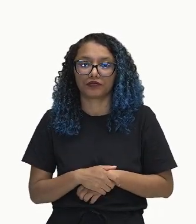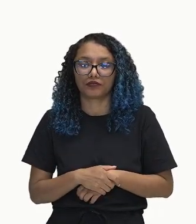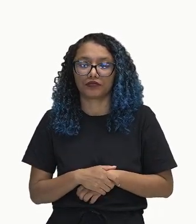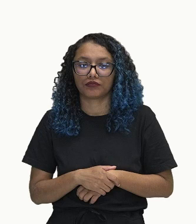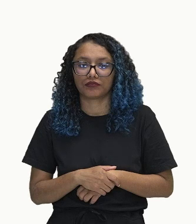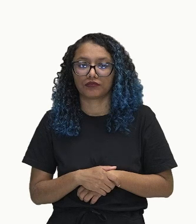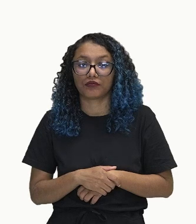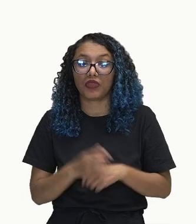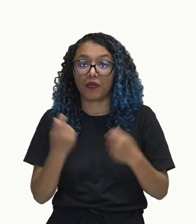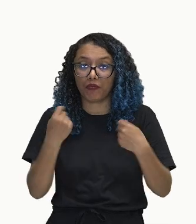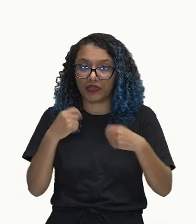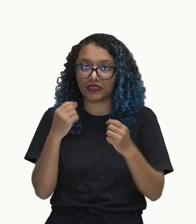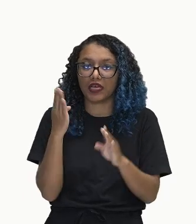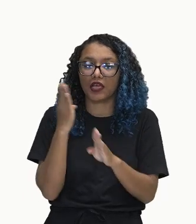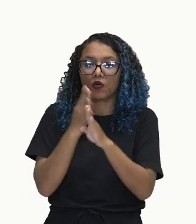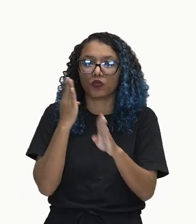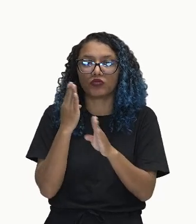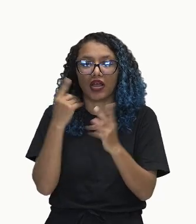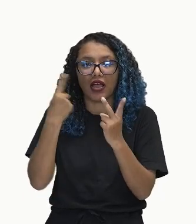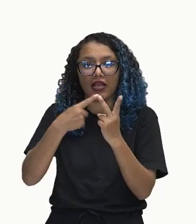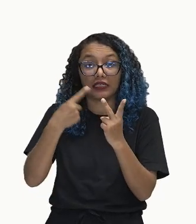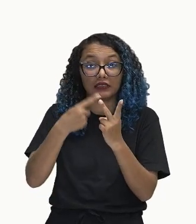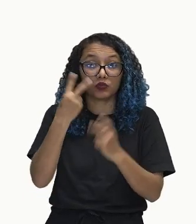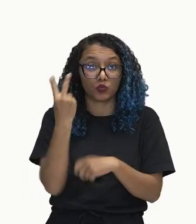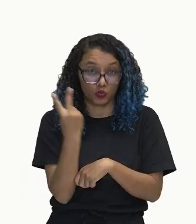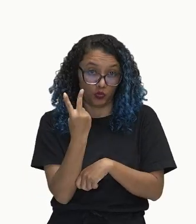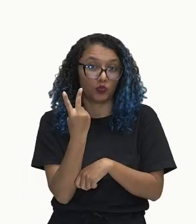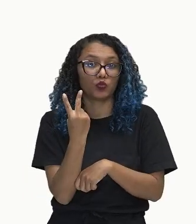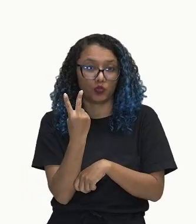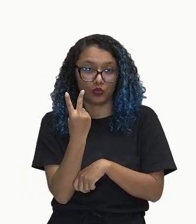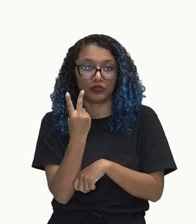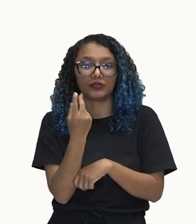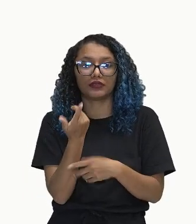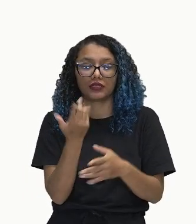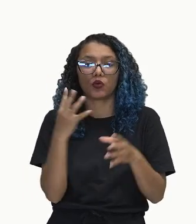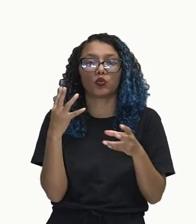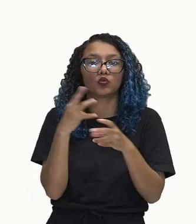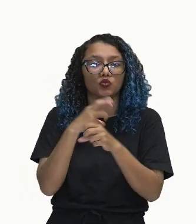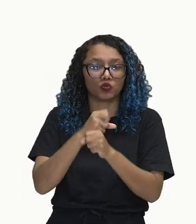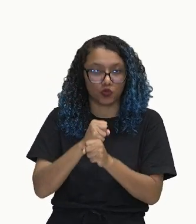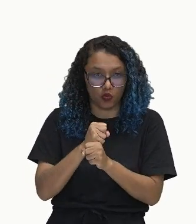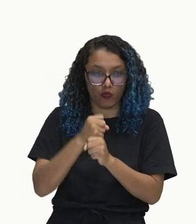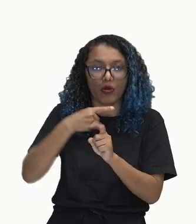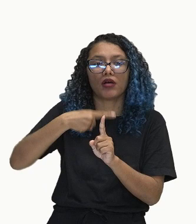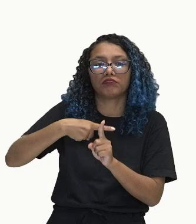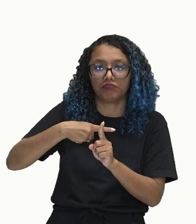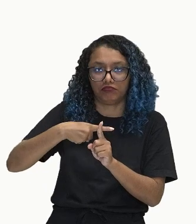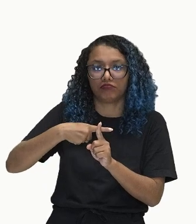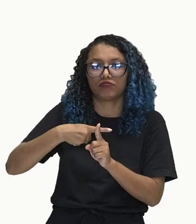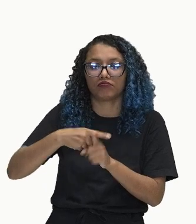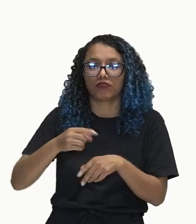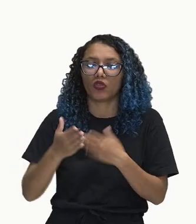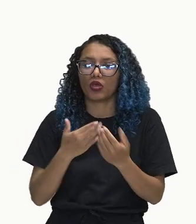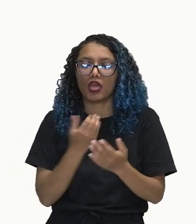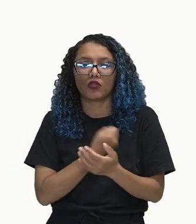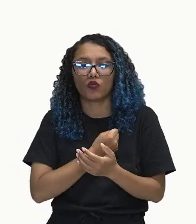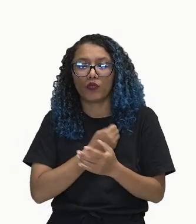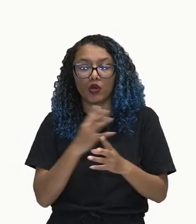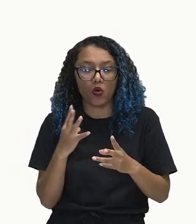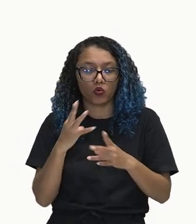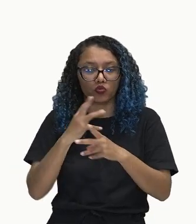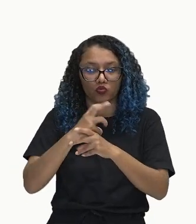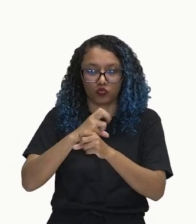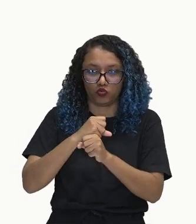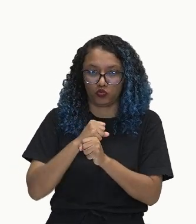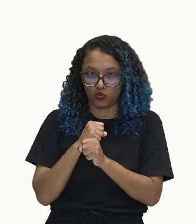duas raízes que, somadas, né, dois valores numéricos quaisquer, que somados,